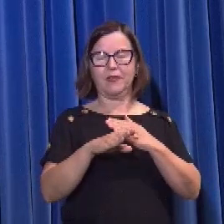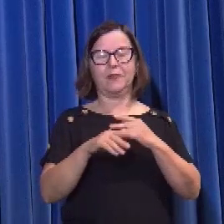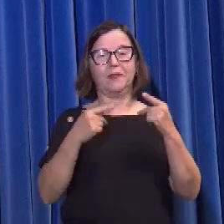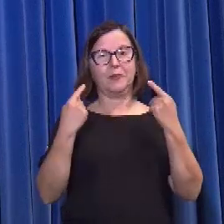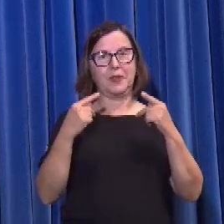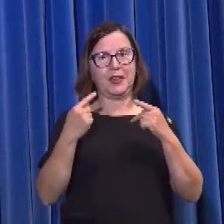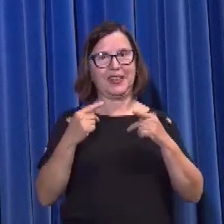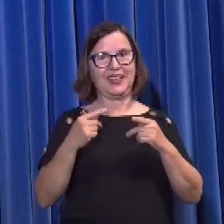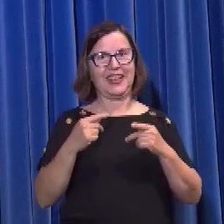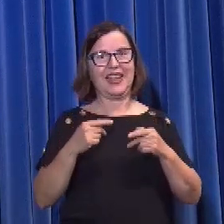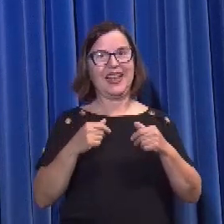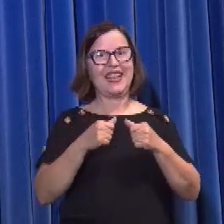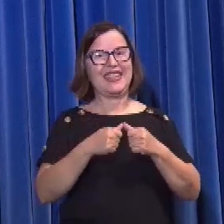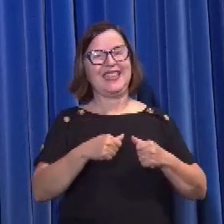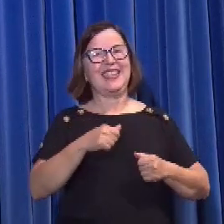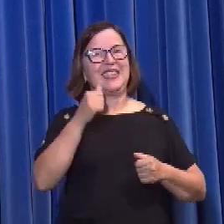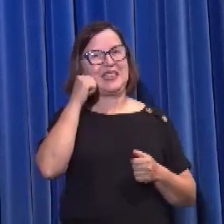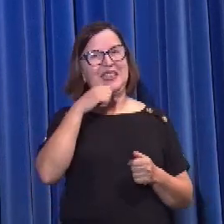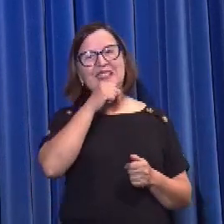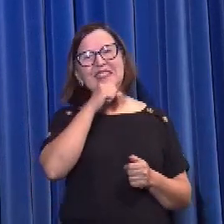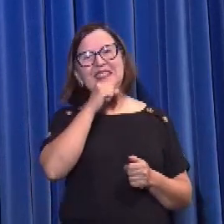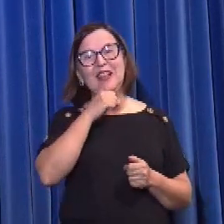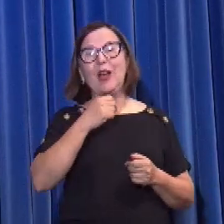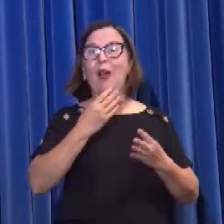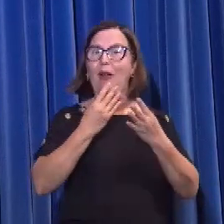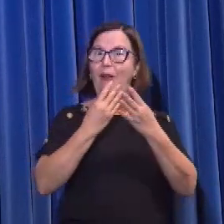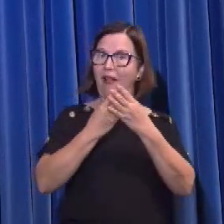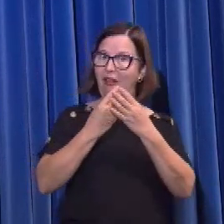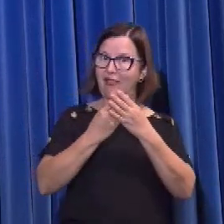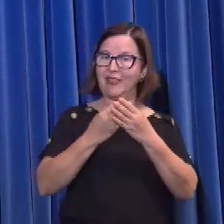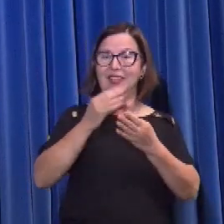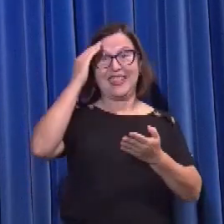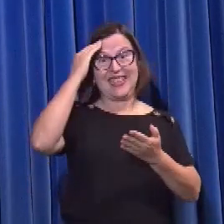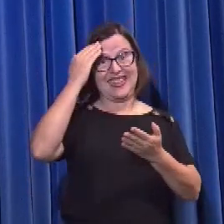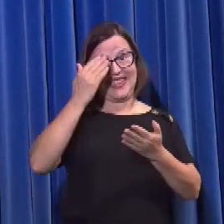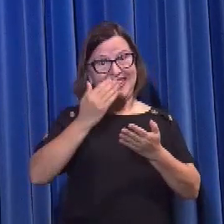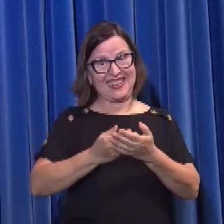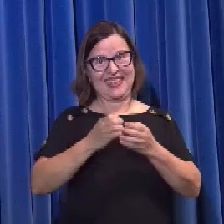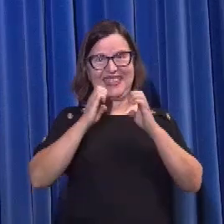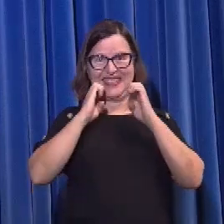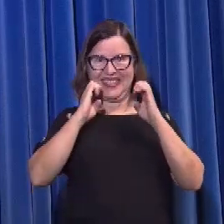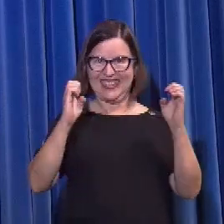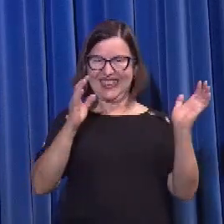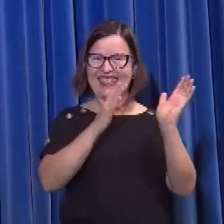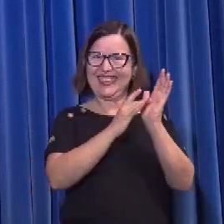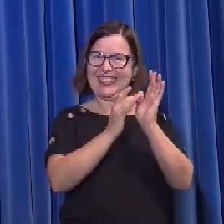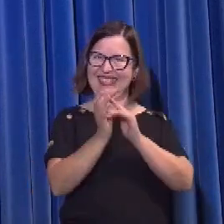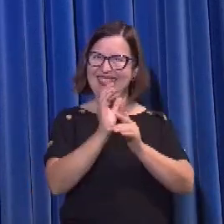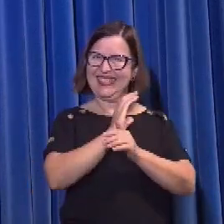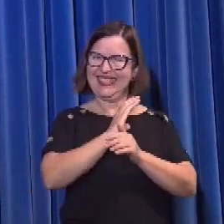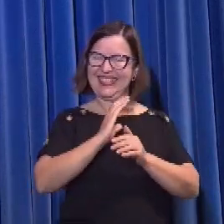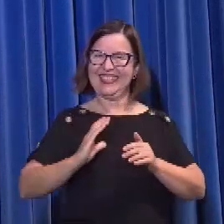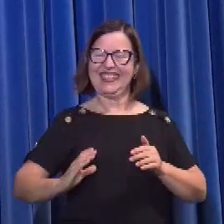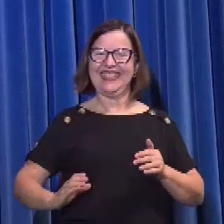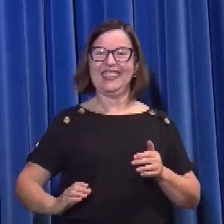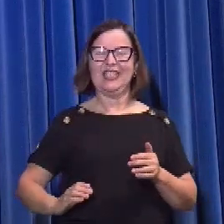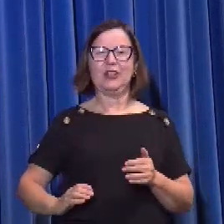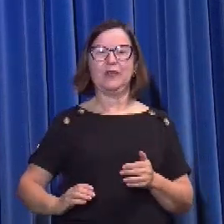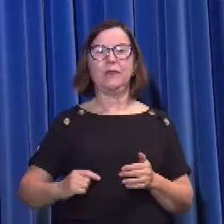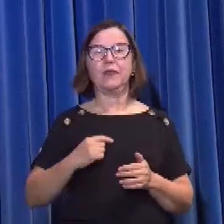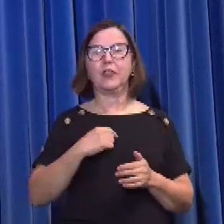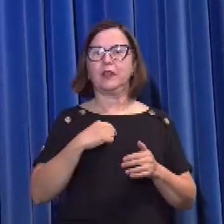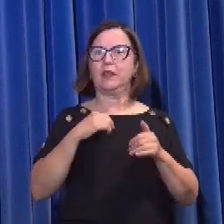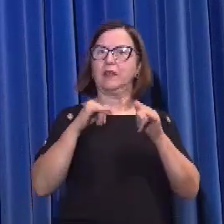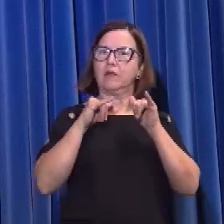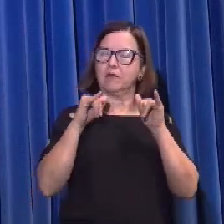palavra, confessou e creu no Evangelho de Jesus Cristo, e eu disse para